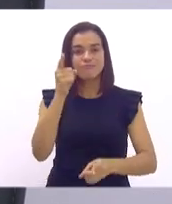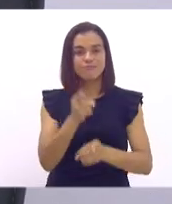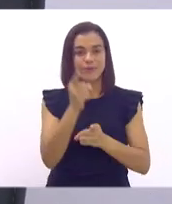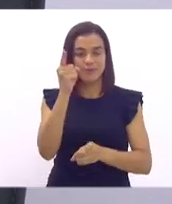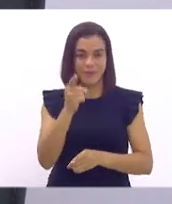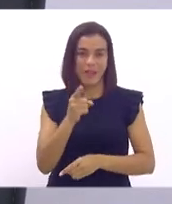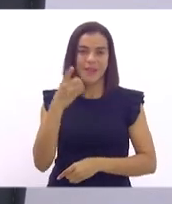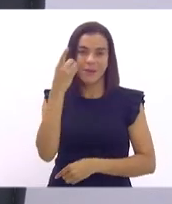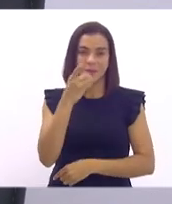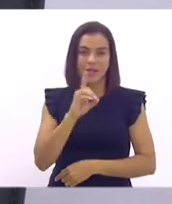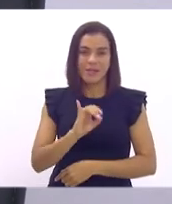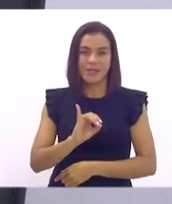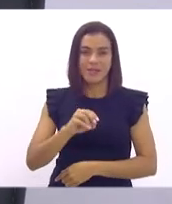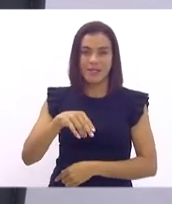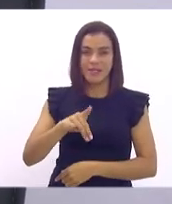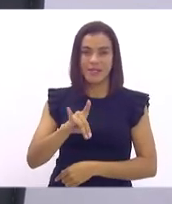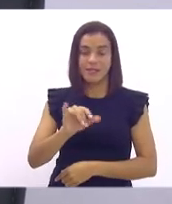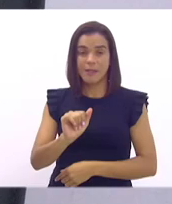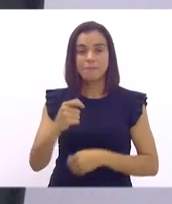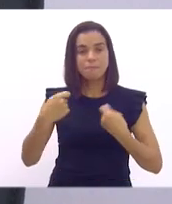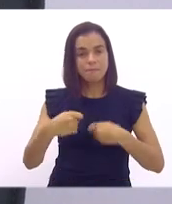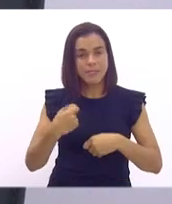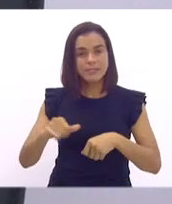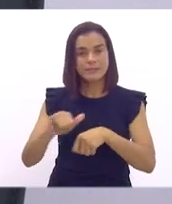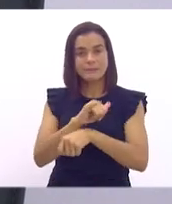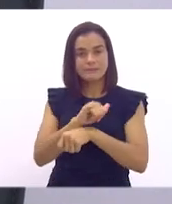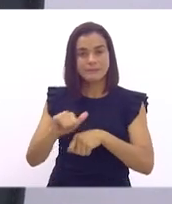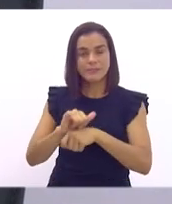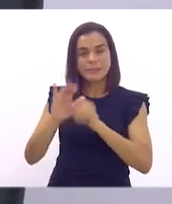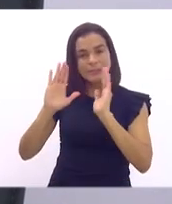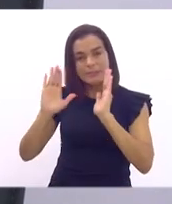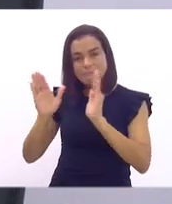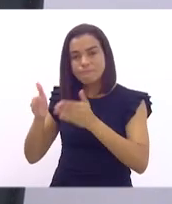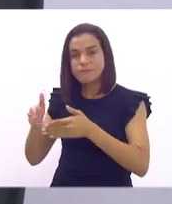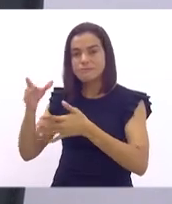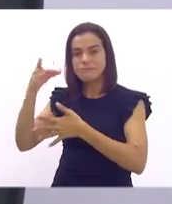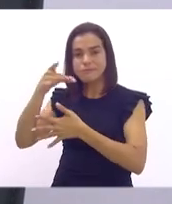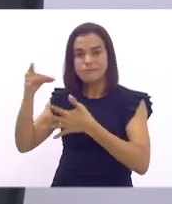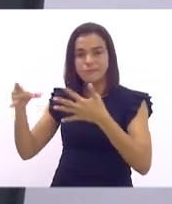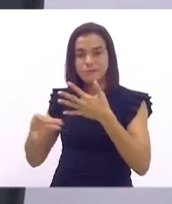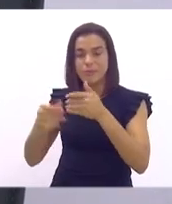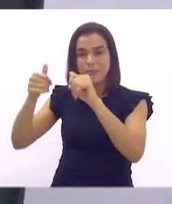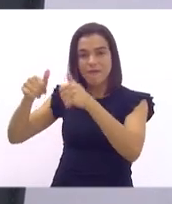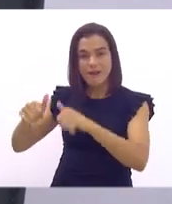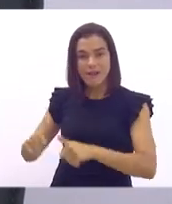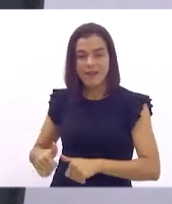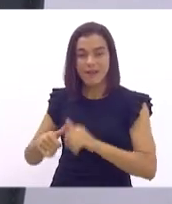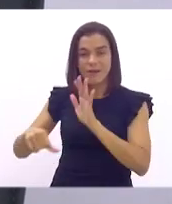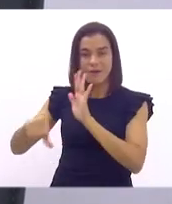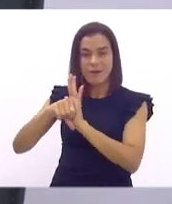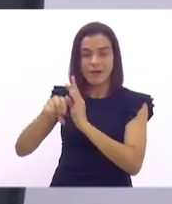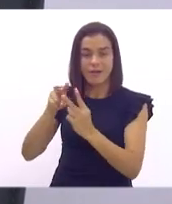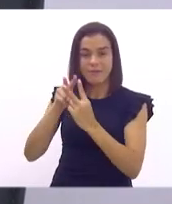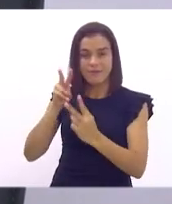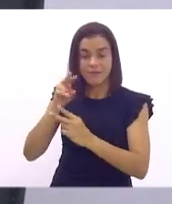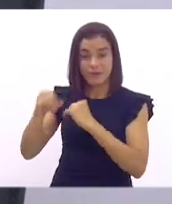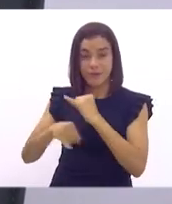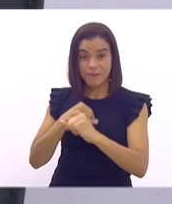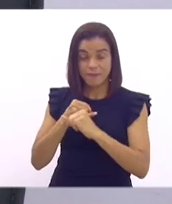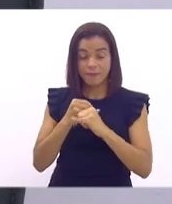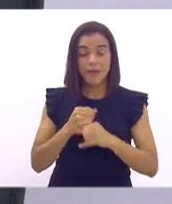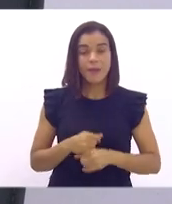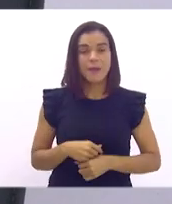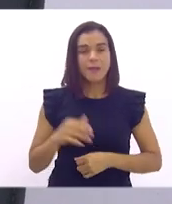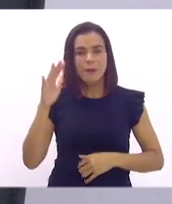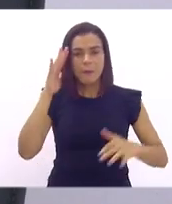Indy Armelau. É preciso ter medidas específicas para olhar esse crime cibernético. E aí, pensando um pouco na